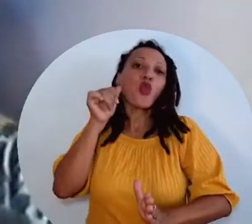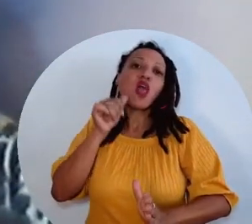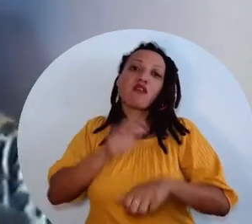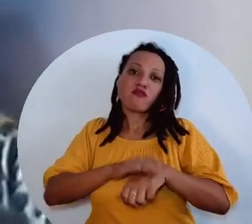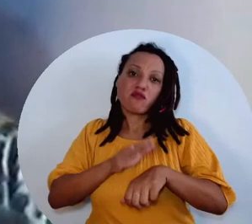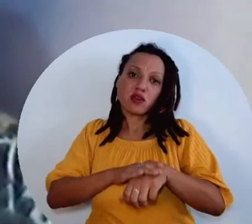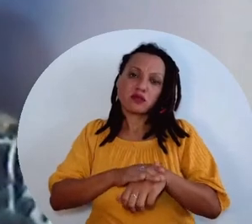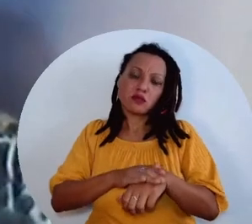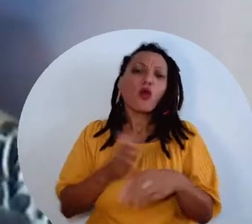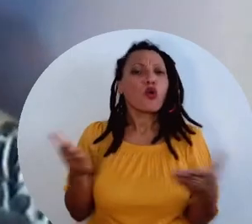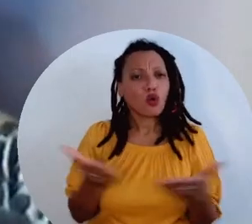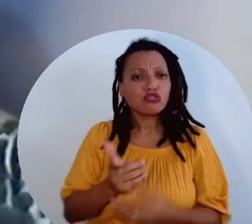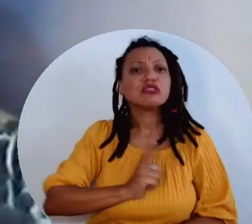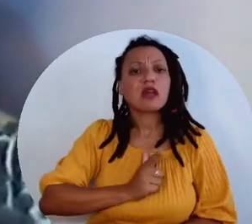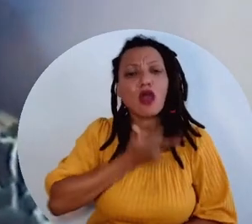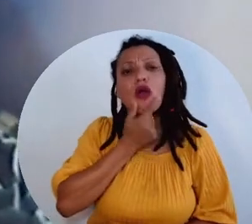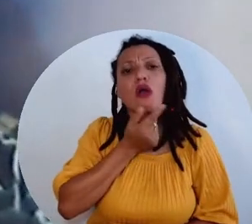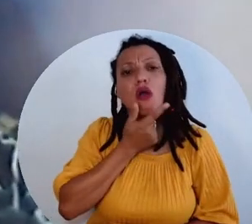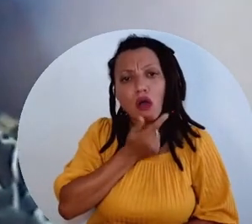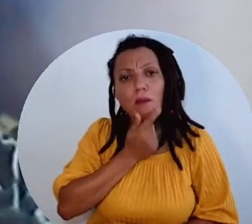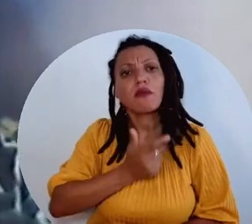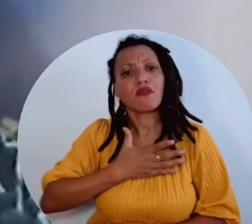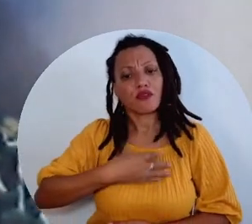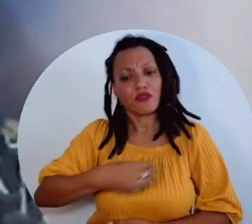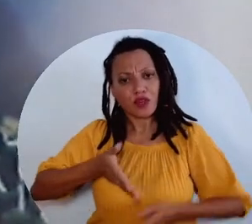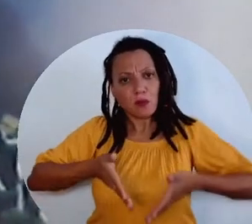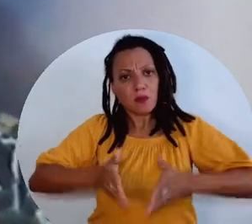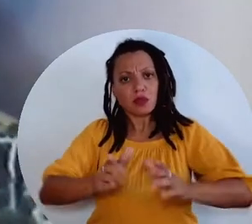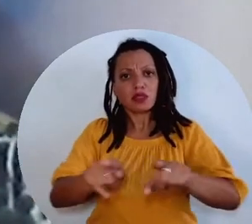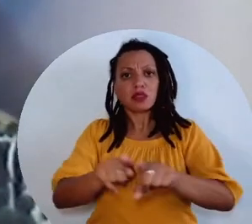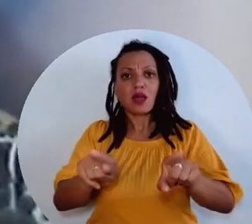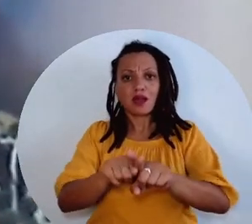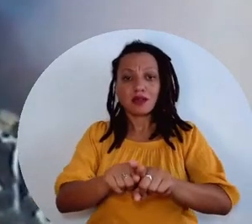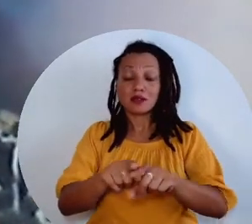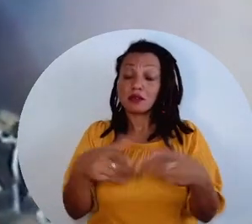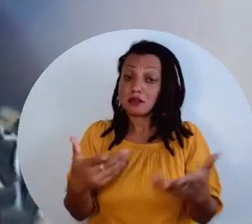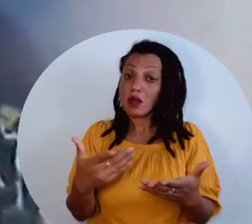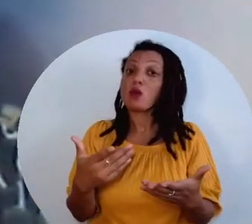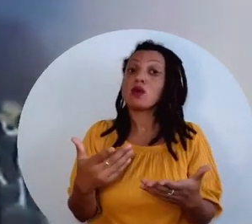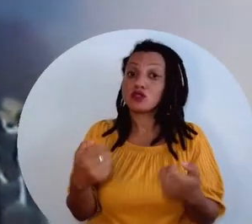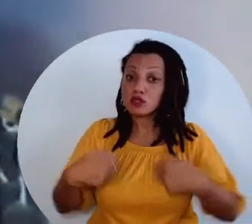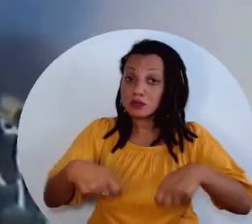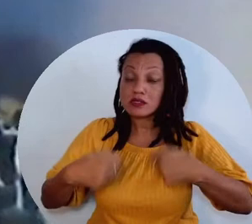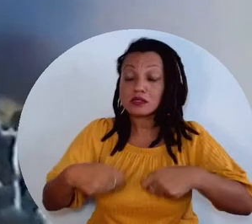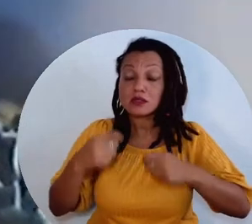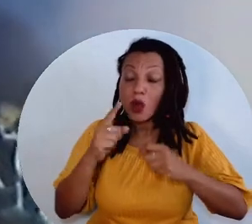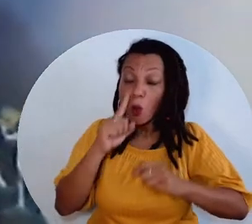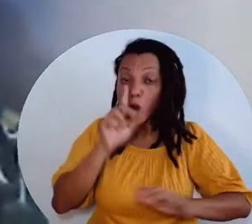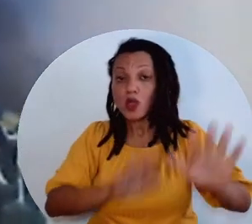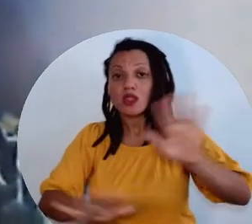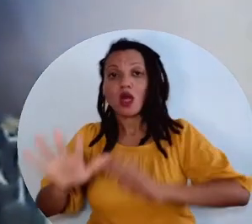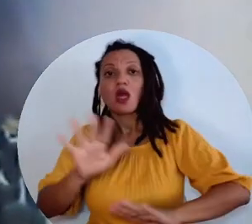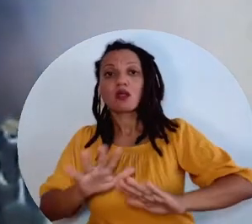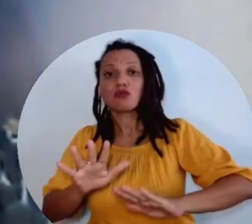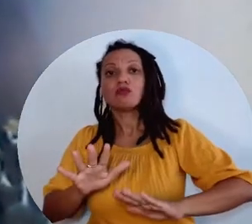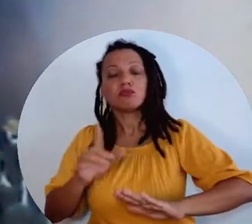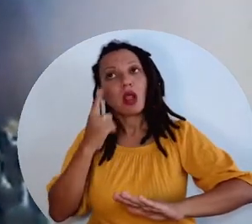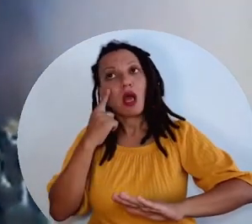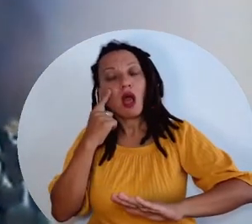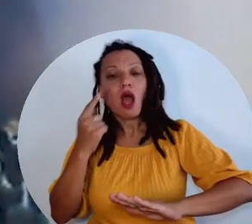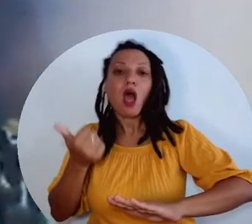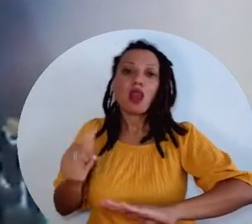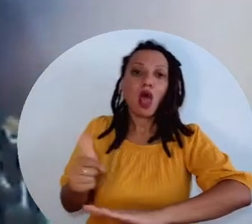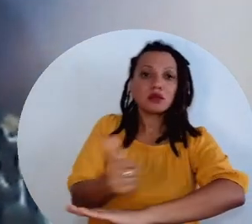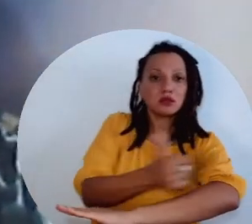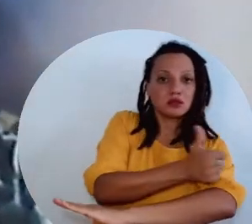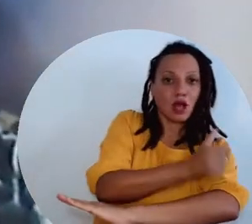hoje já tem homens que parem. Então, isso também tem que ser considerado para não fazer uma análise anacrônica. Entretanto, o